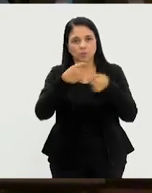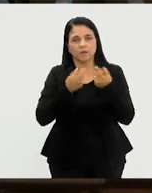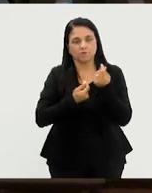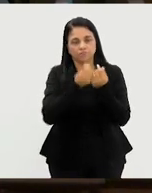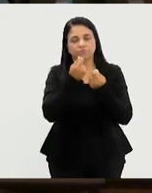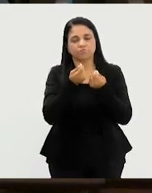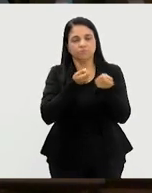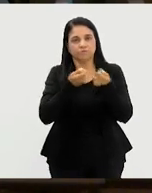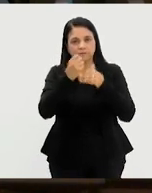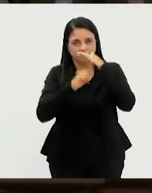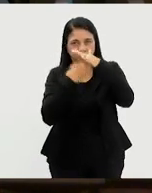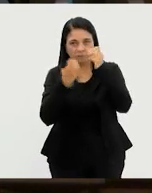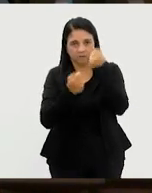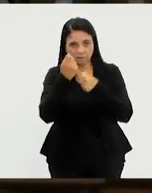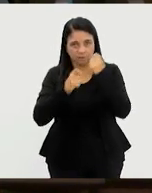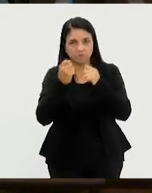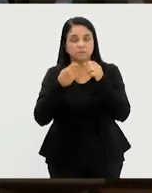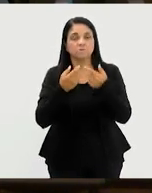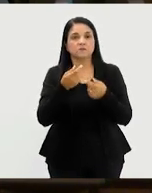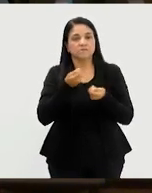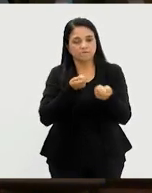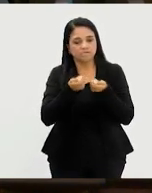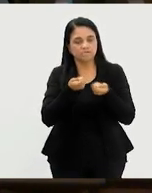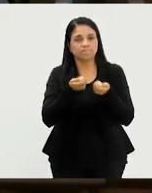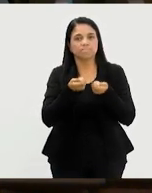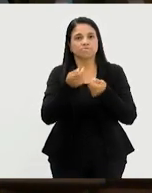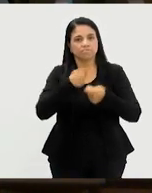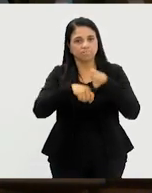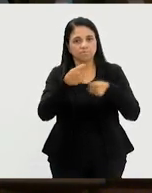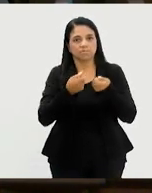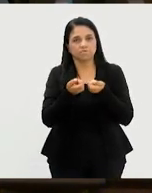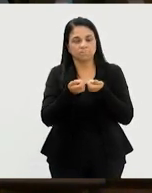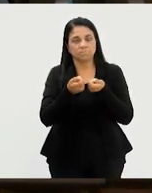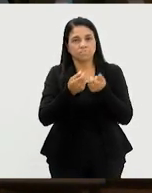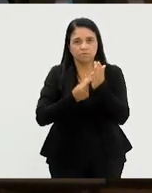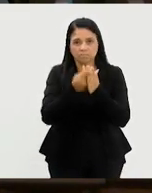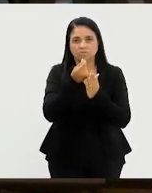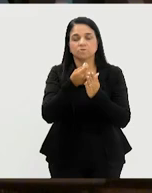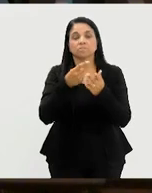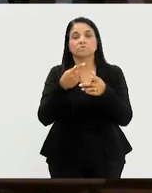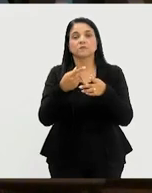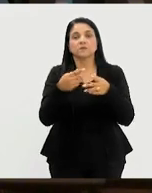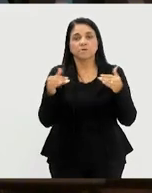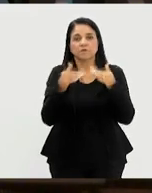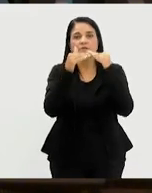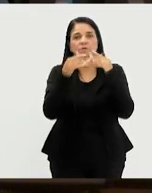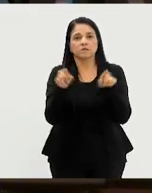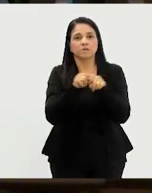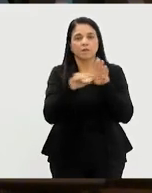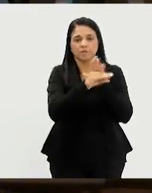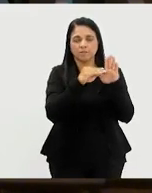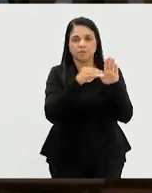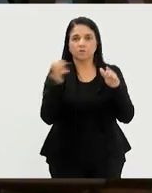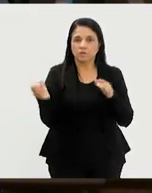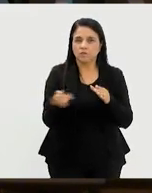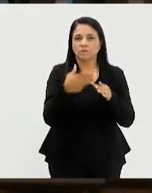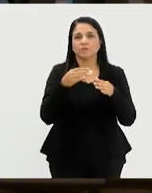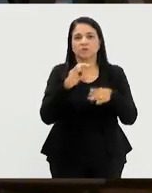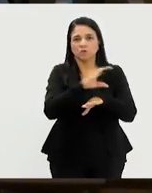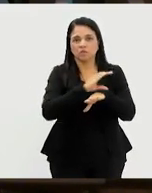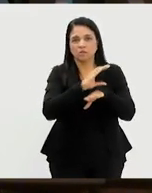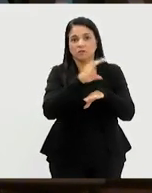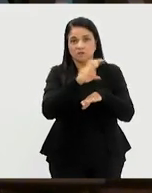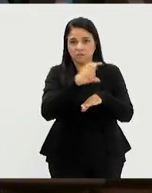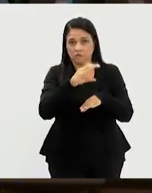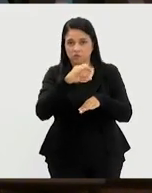favorável e de orçamento finanç fiscalização financeira e controle favorável novo parecer à emendas de plenário da comissão de constituição e